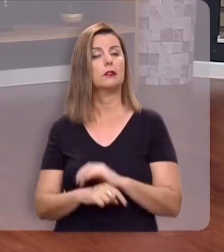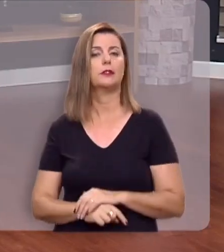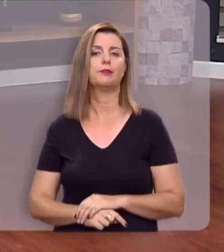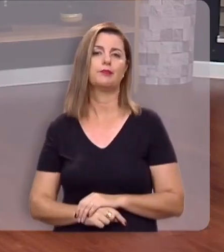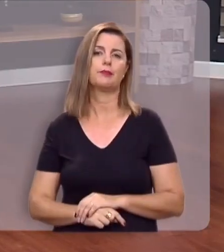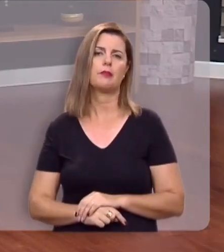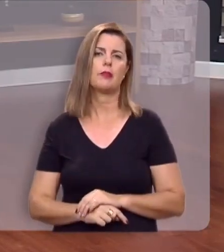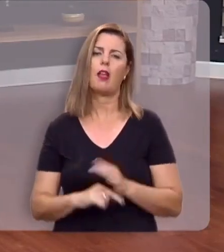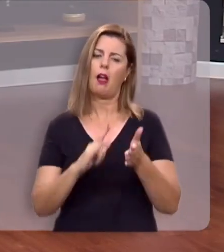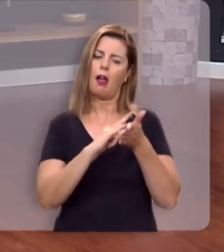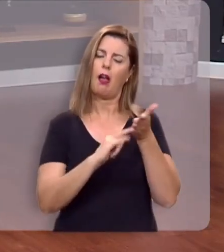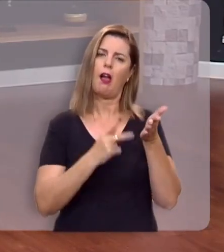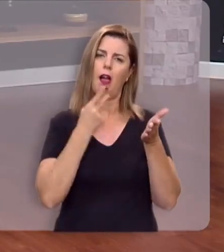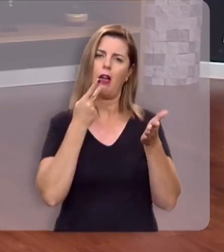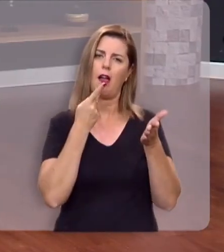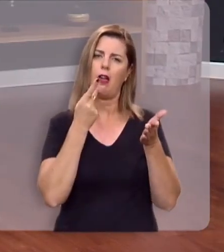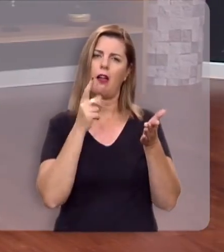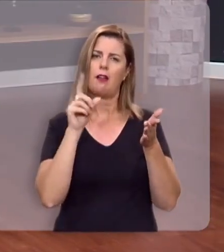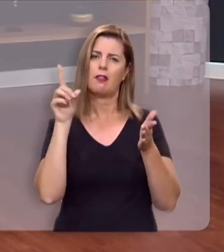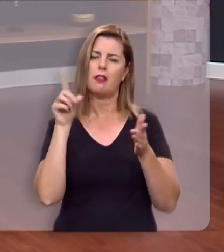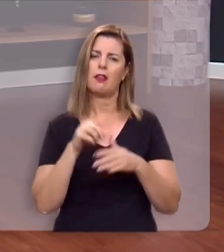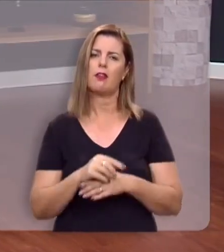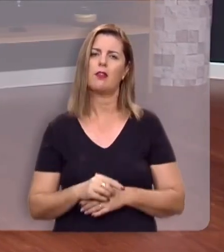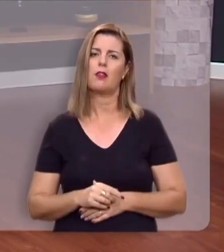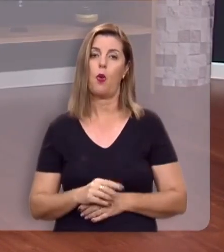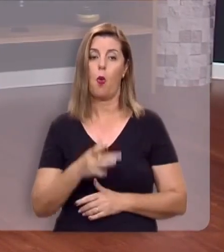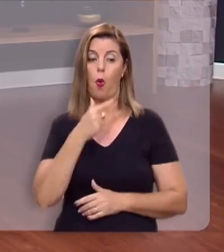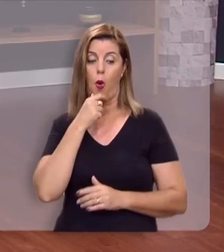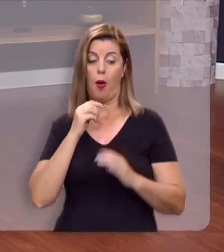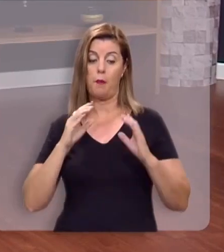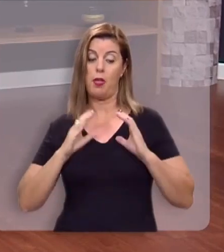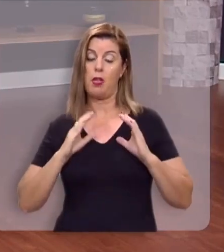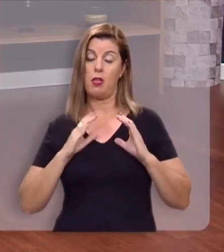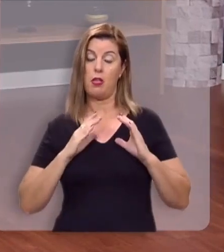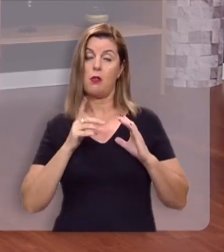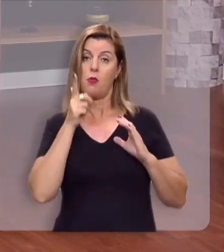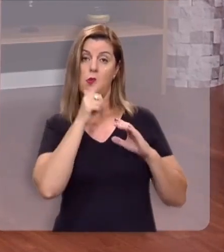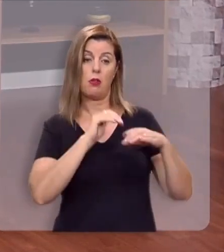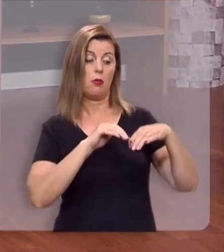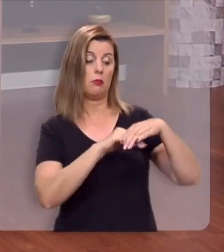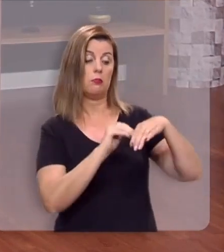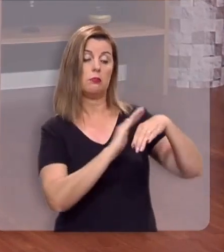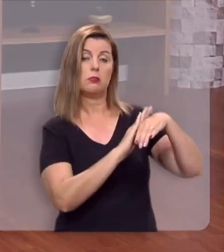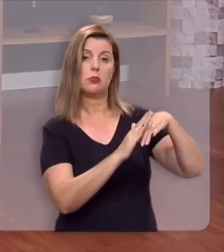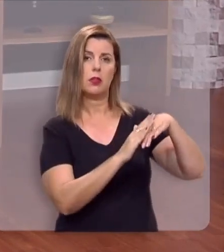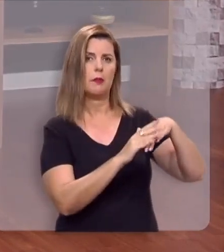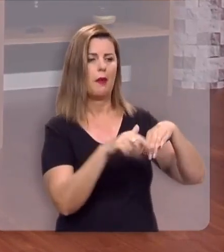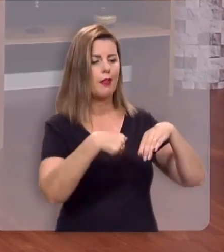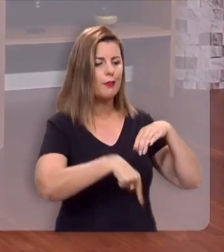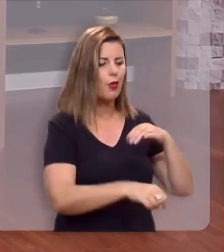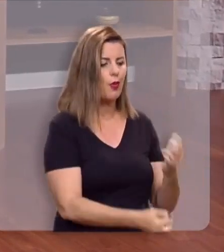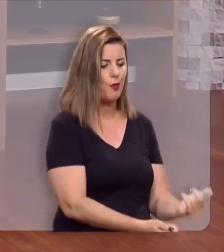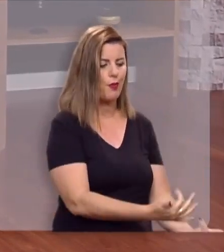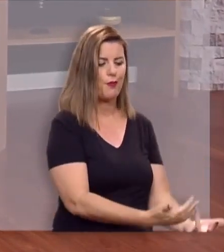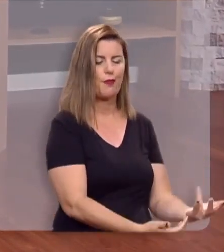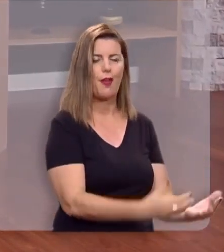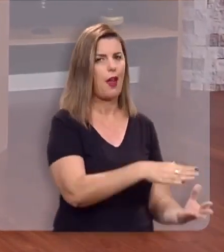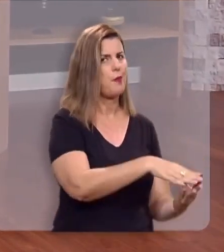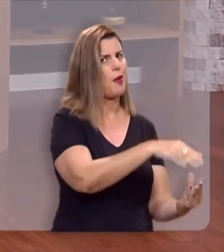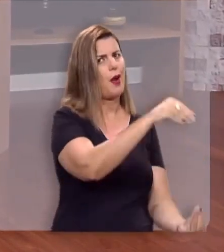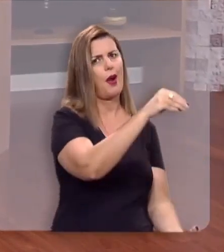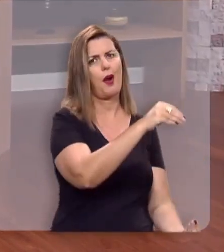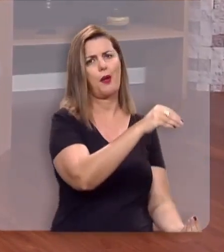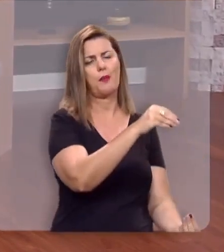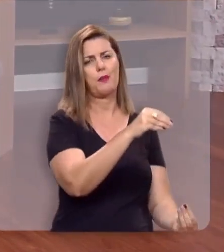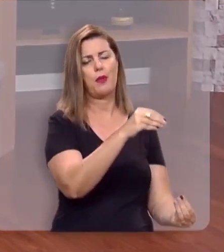Mas diz a Bíblia que o rico morreu e foi sepultado. Mas no inferno, claro, a